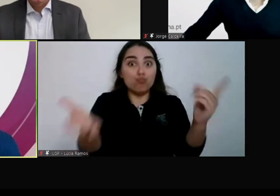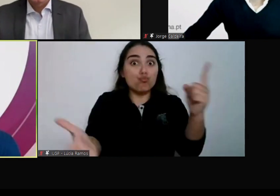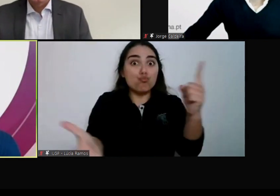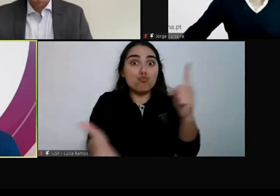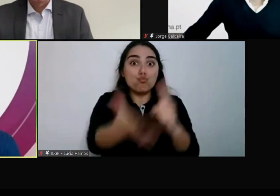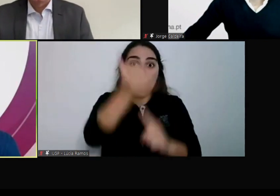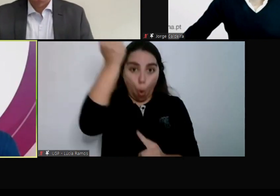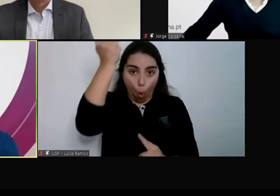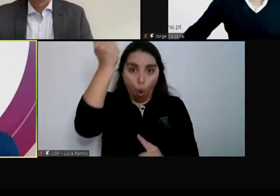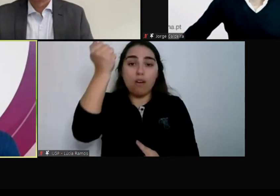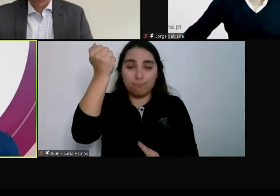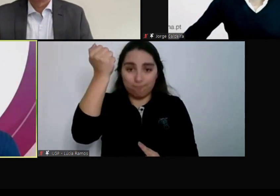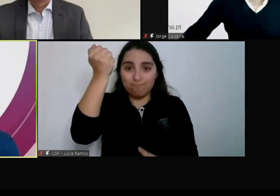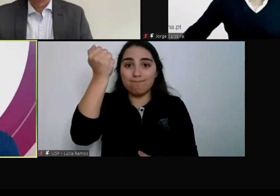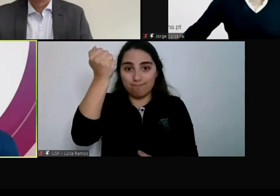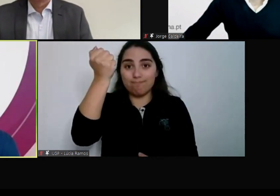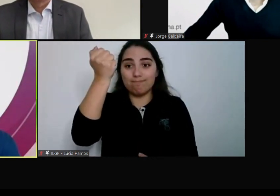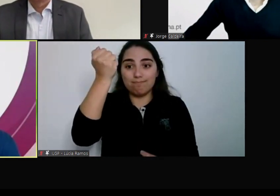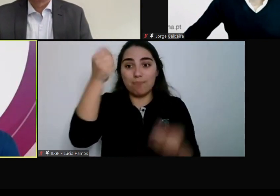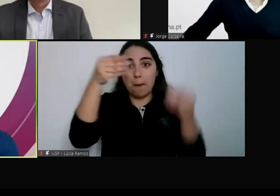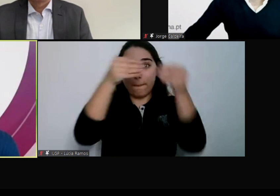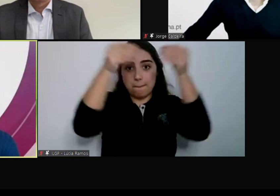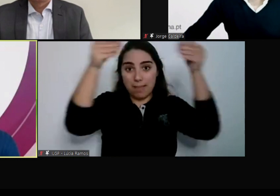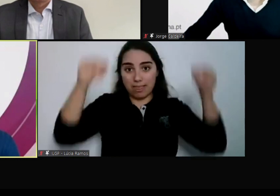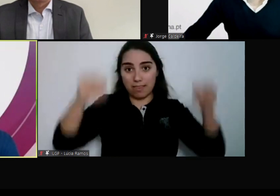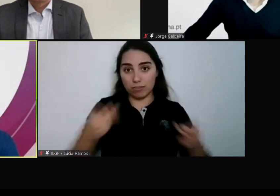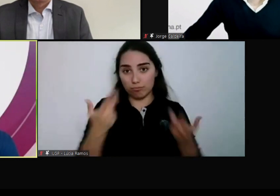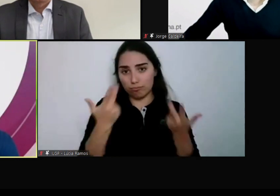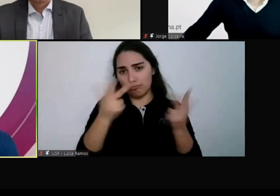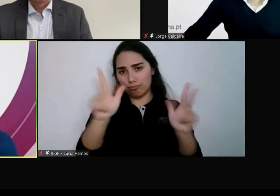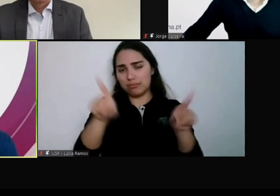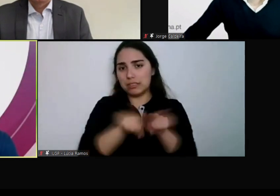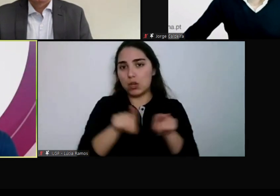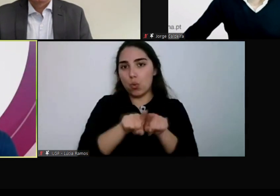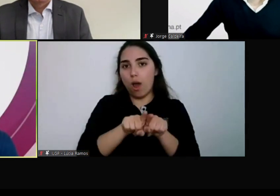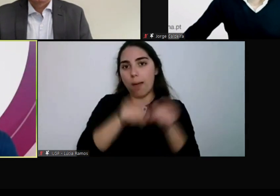da oferta nas plataformas abertas, como é o caso da NAU.